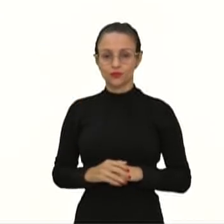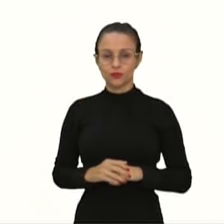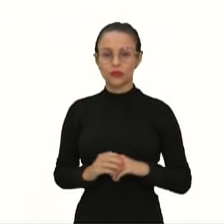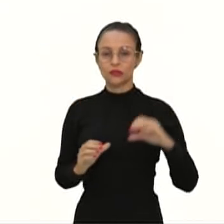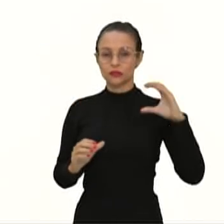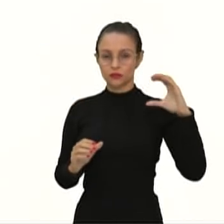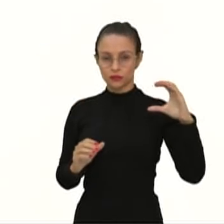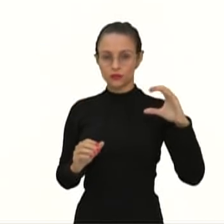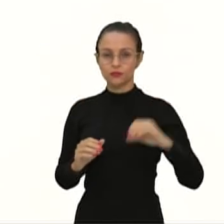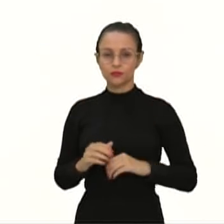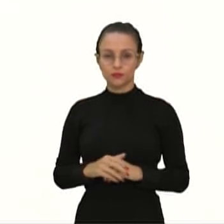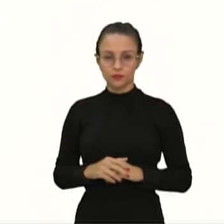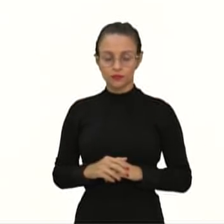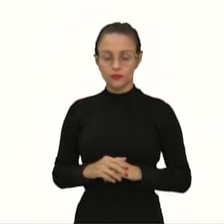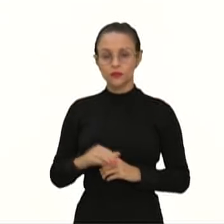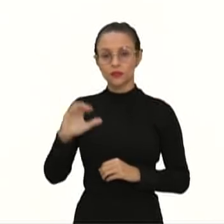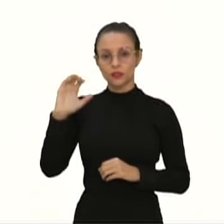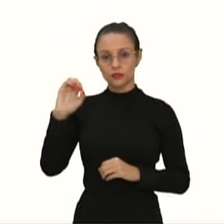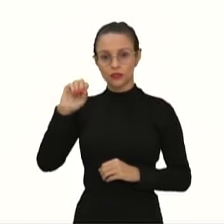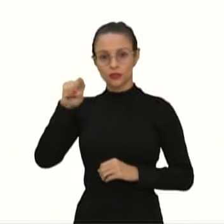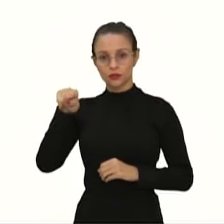70,5%. Letra C,